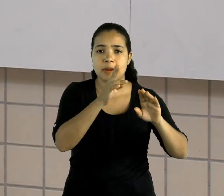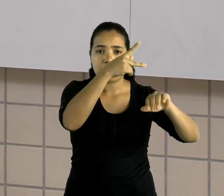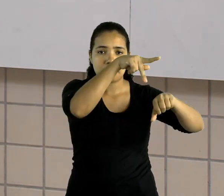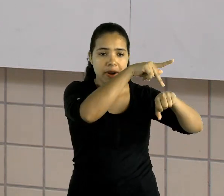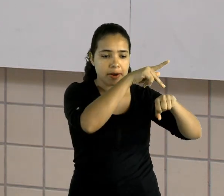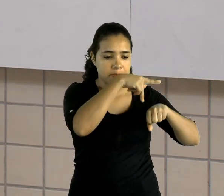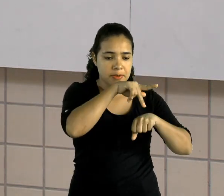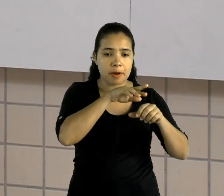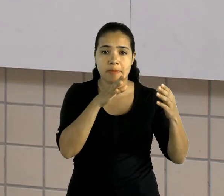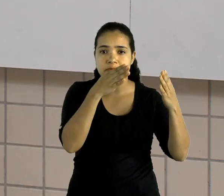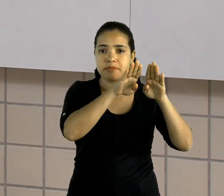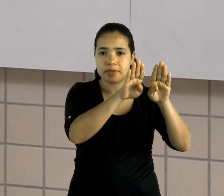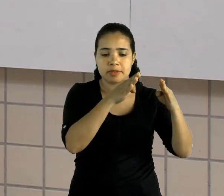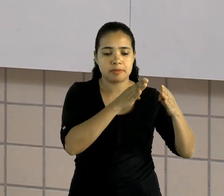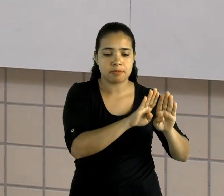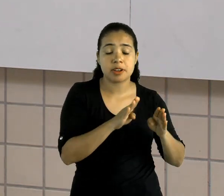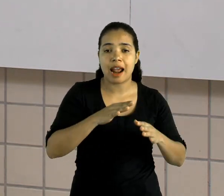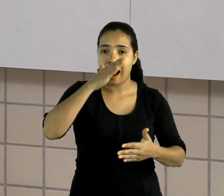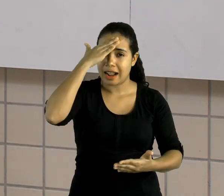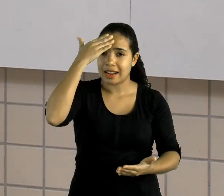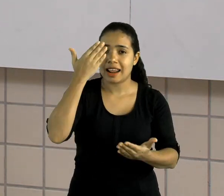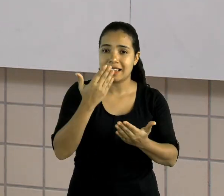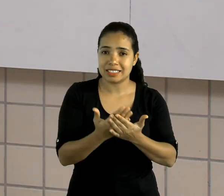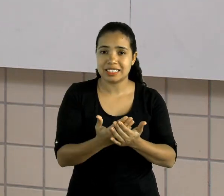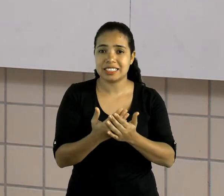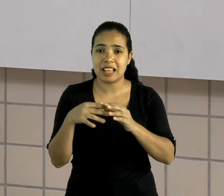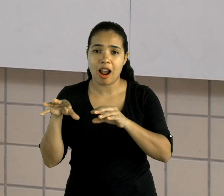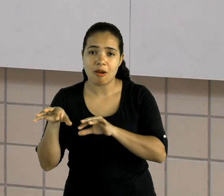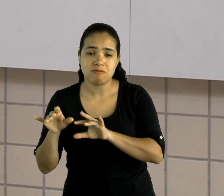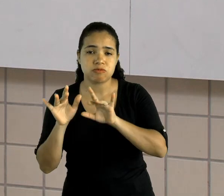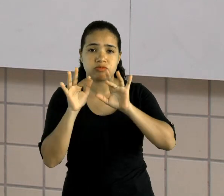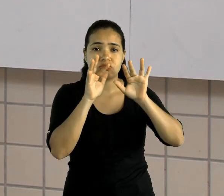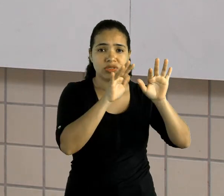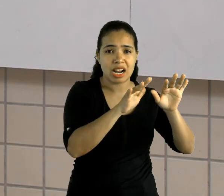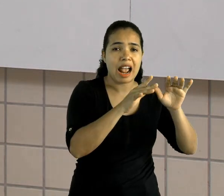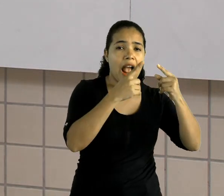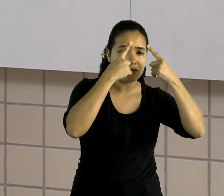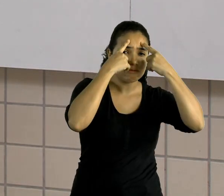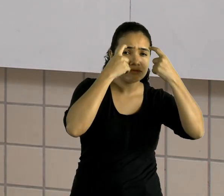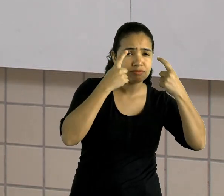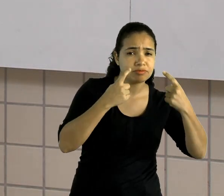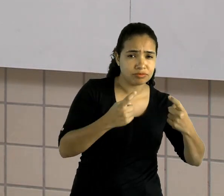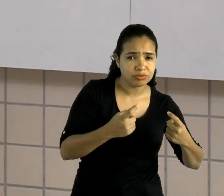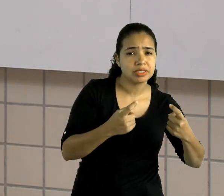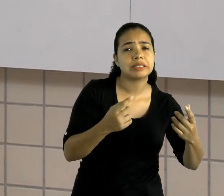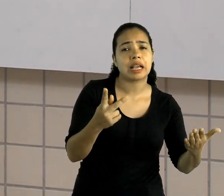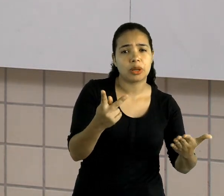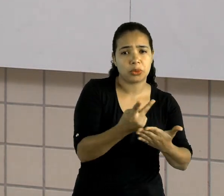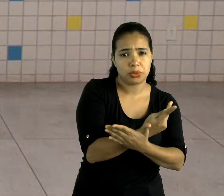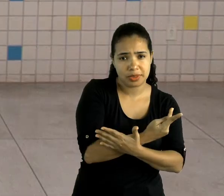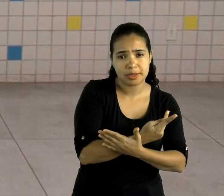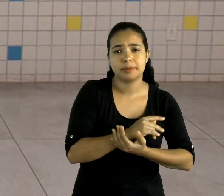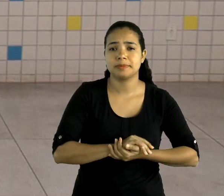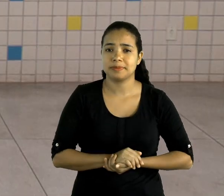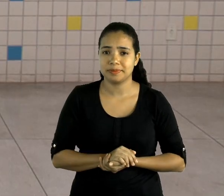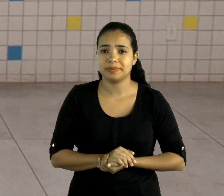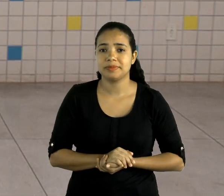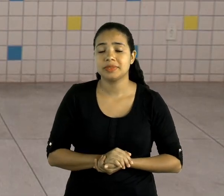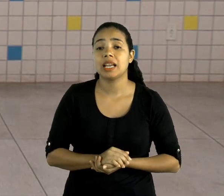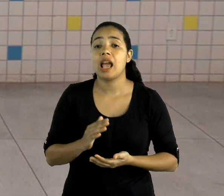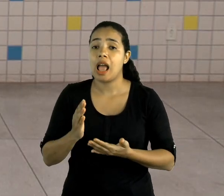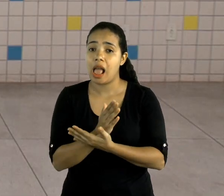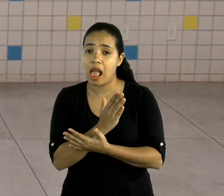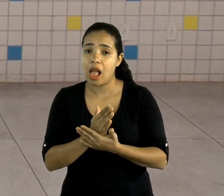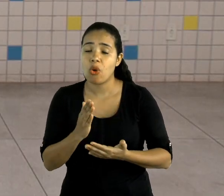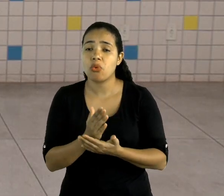imigrantes porque eles acreditam que a imigração está muito ligada aos atentados terroristas. Alguns